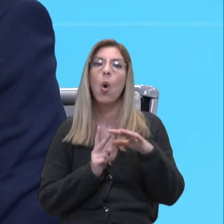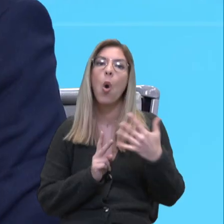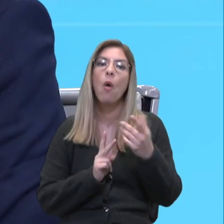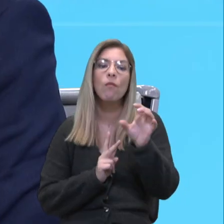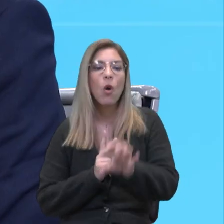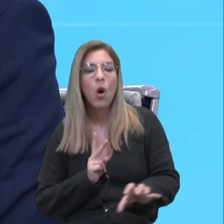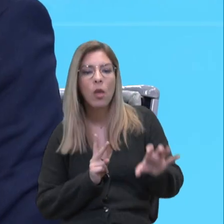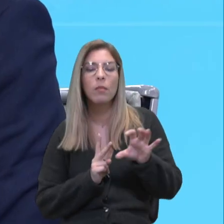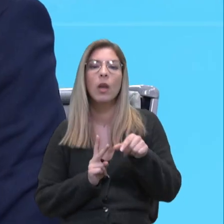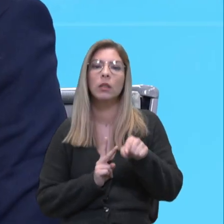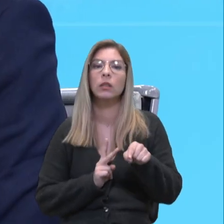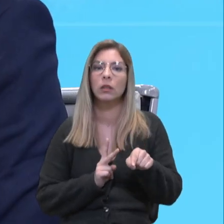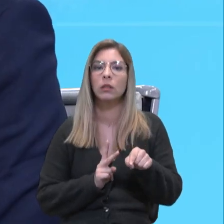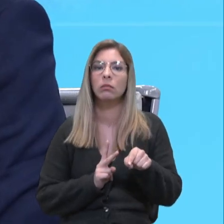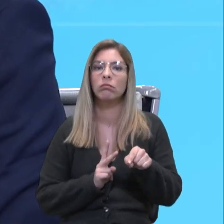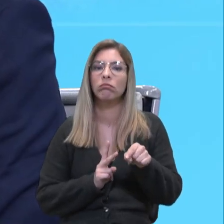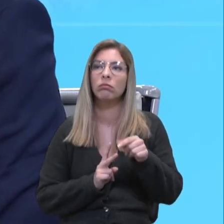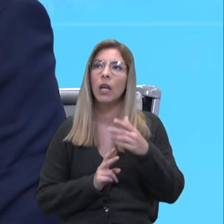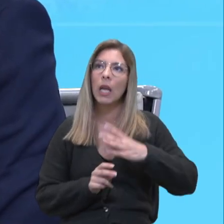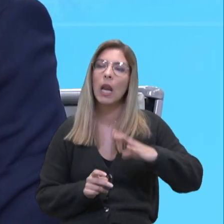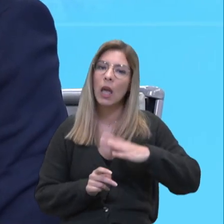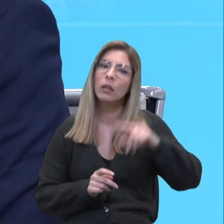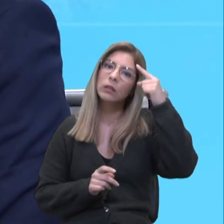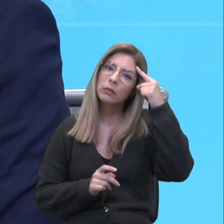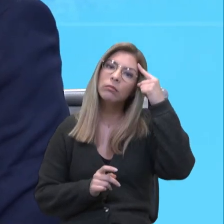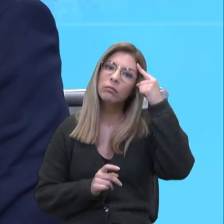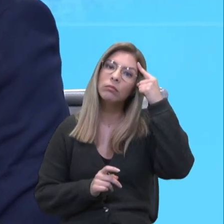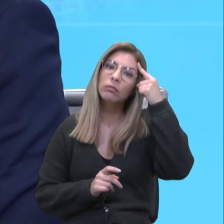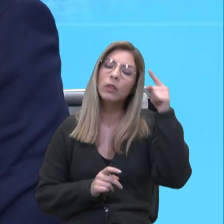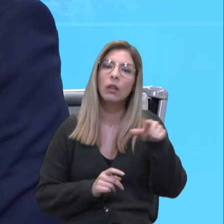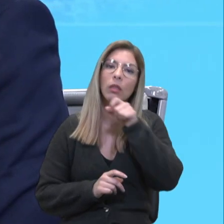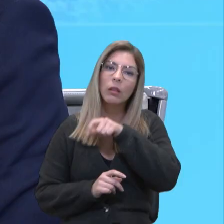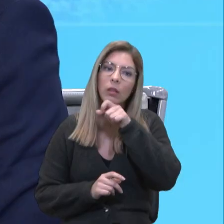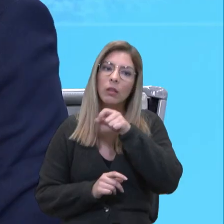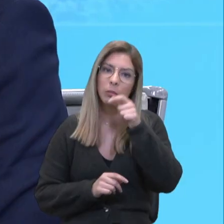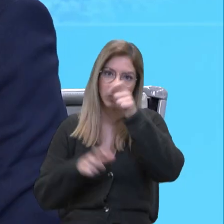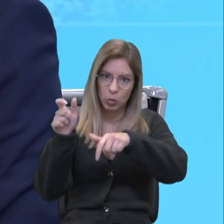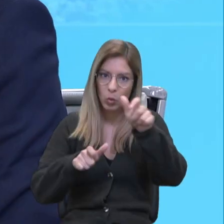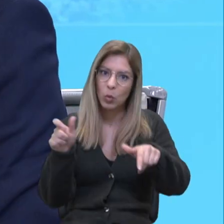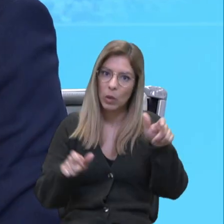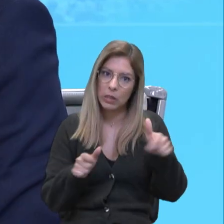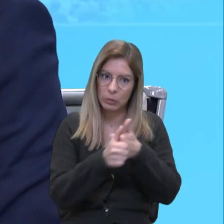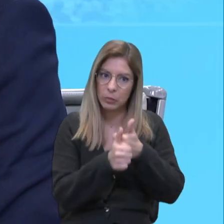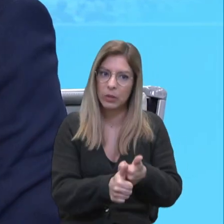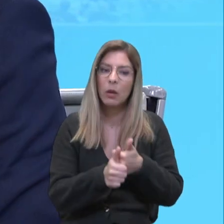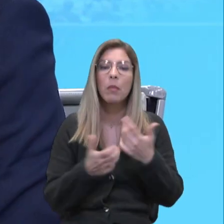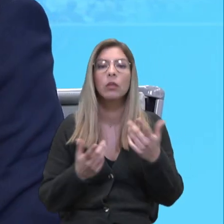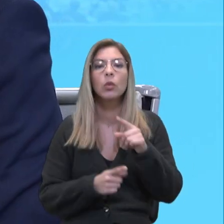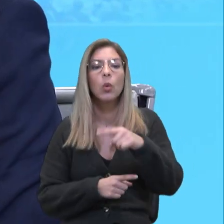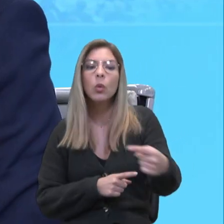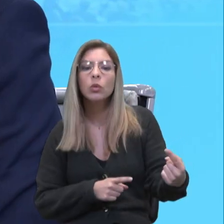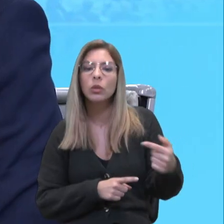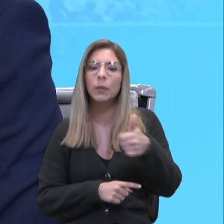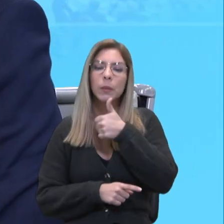profundamente. Quisemos precisamente pôr como horizonte para estas pessoas, mas também pôr como